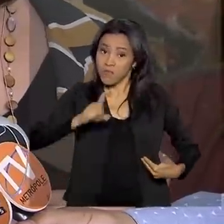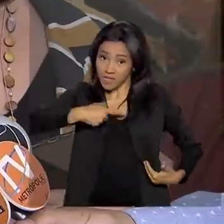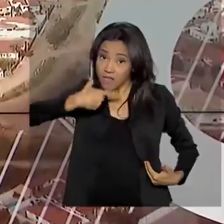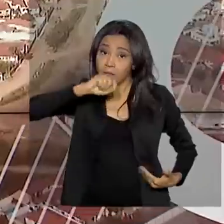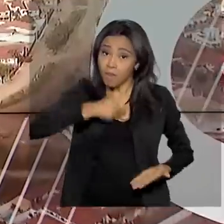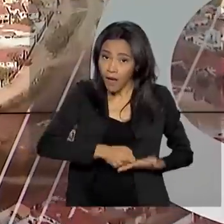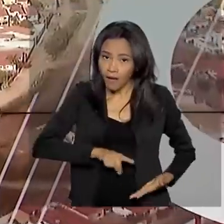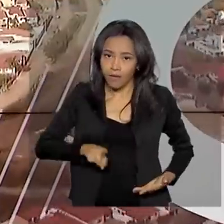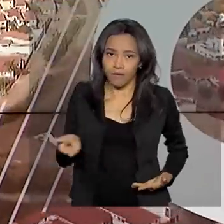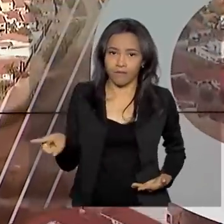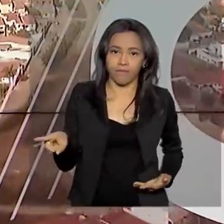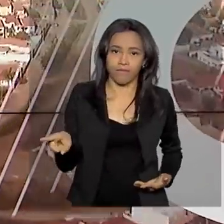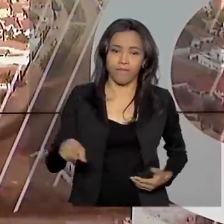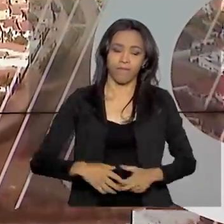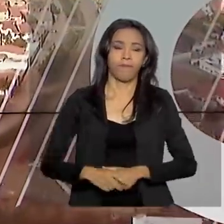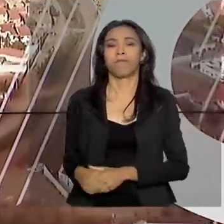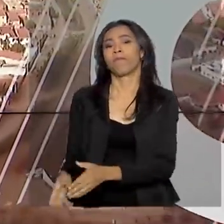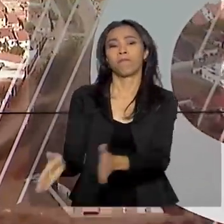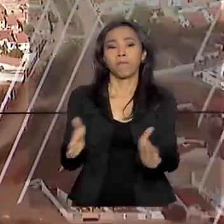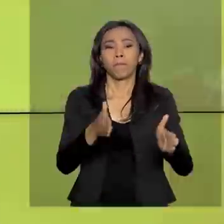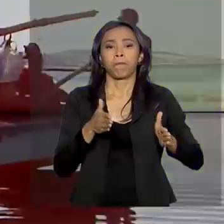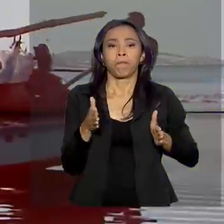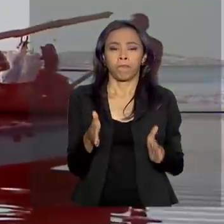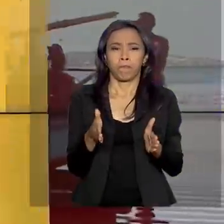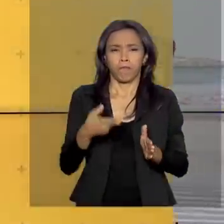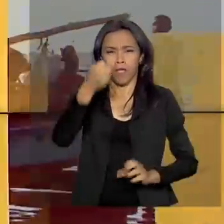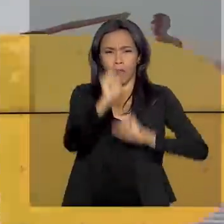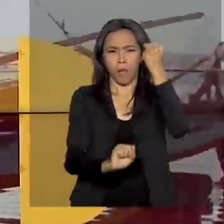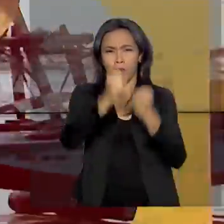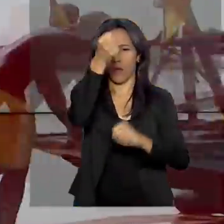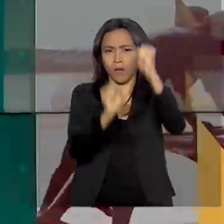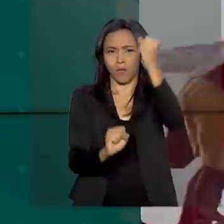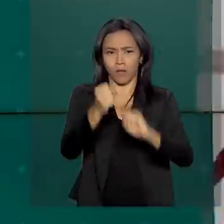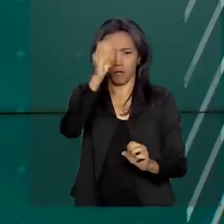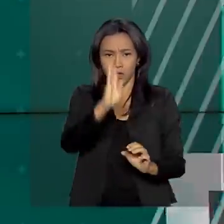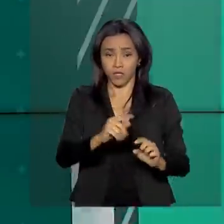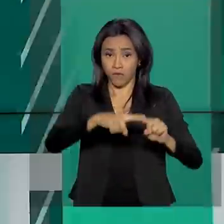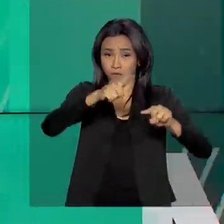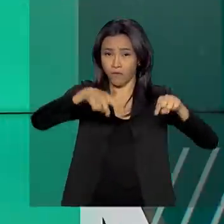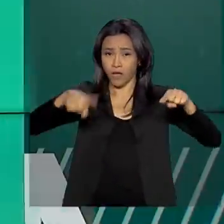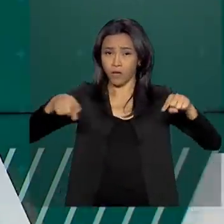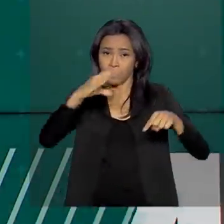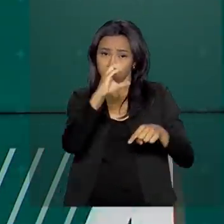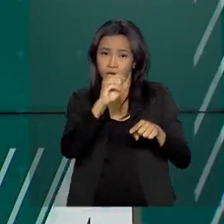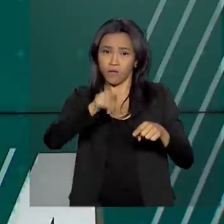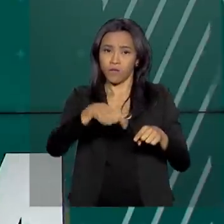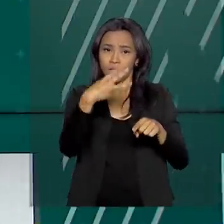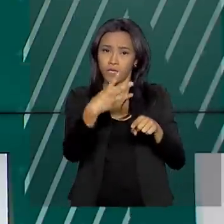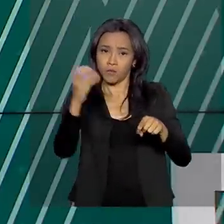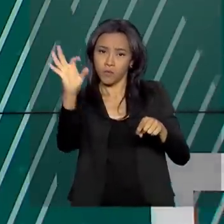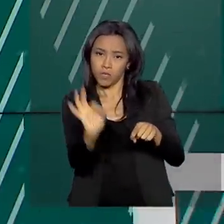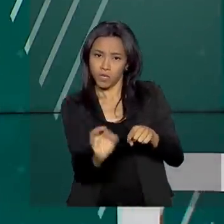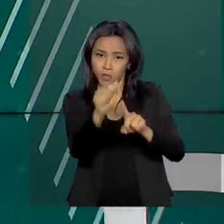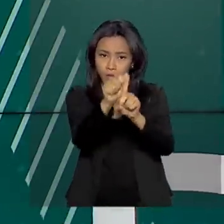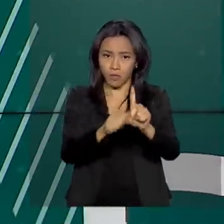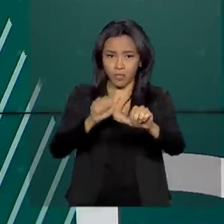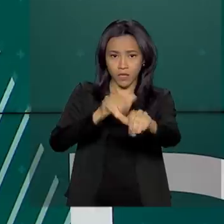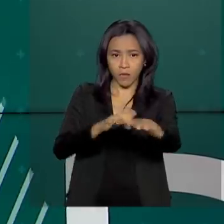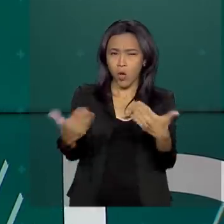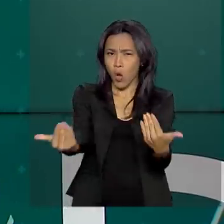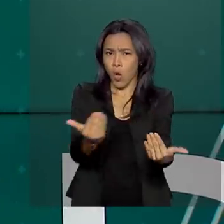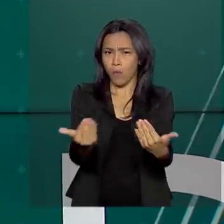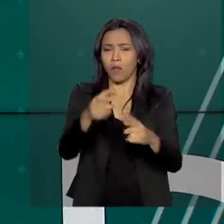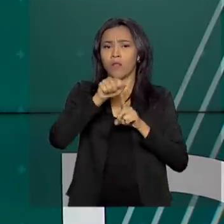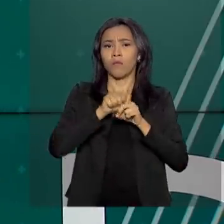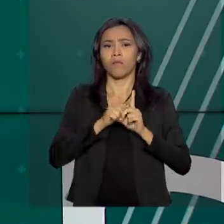conta a produção industrial no brasil variou 0,3 por cento em setembro na comparação com